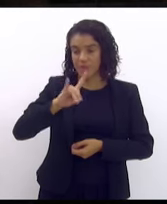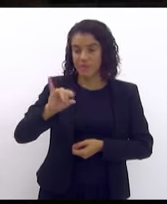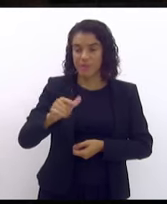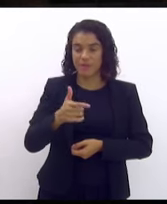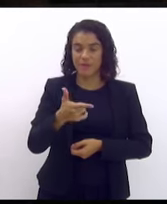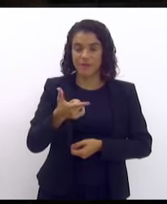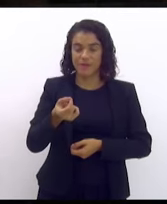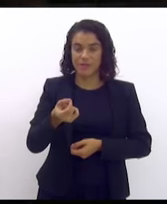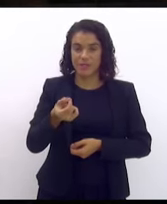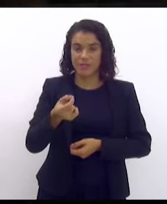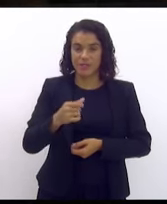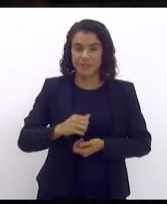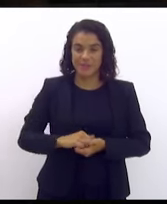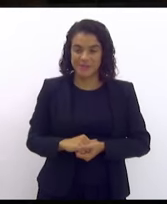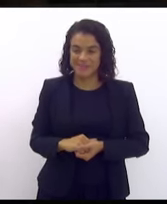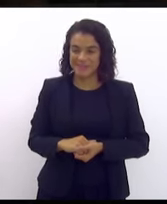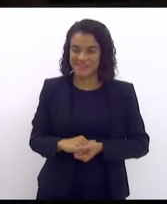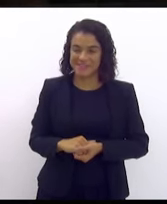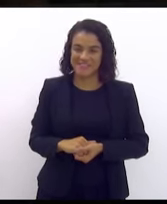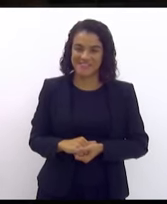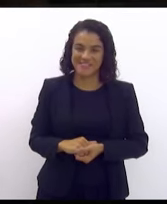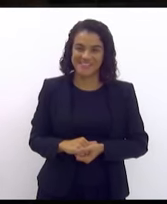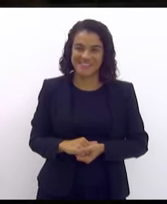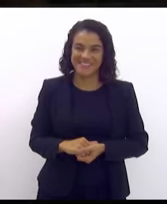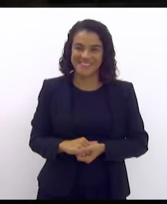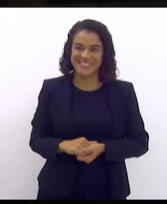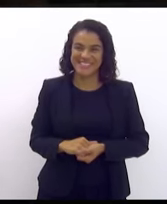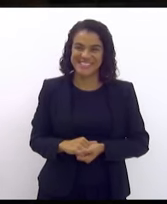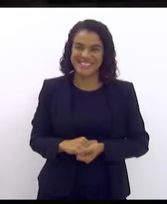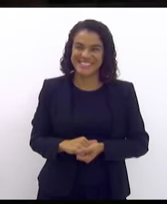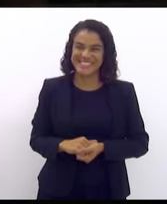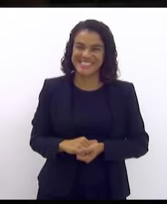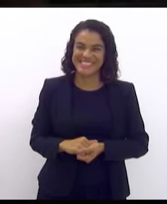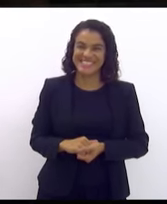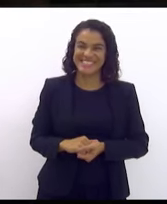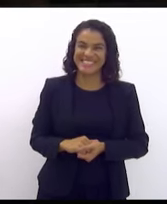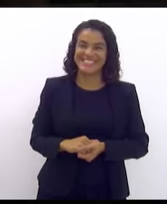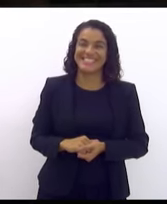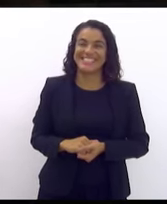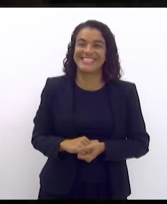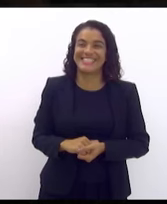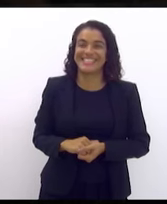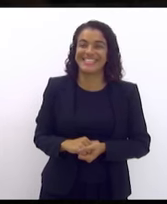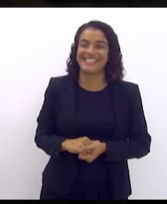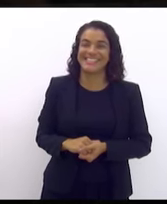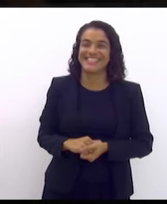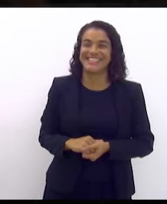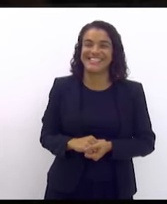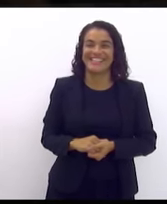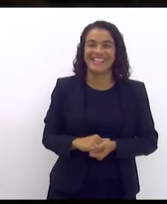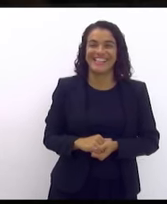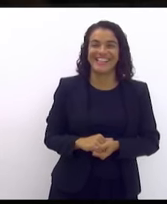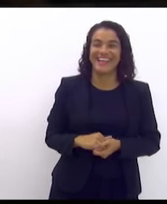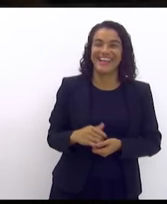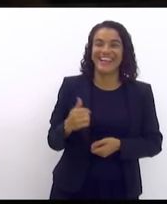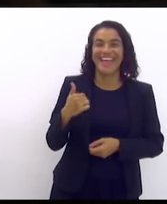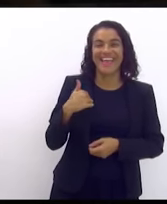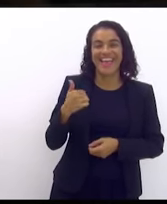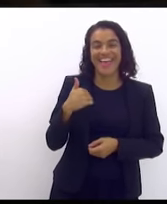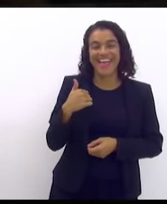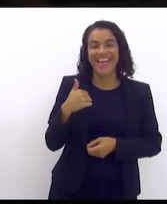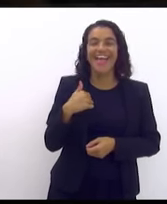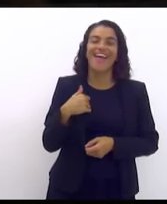20 e Zumbi do Palmares que liderou o famoso Quilombo